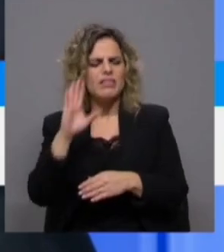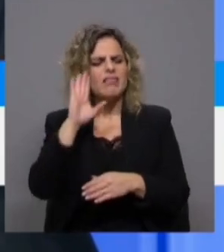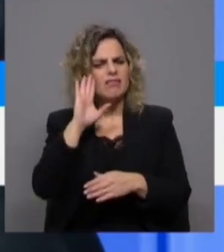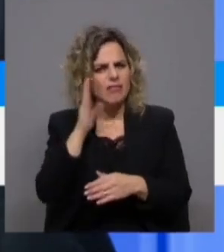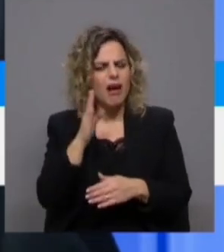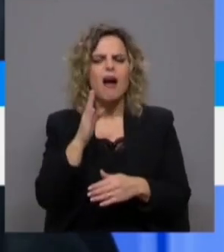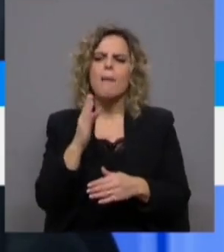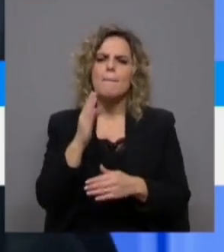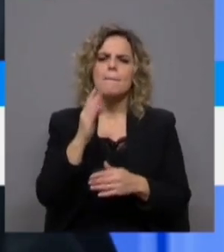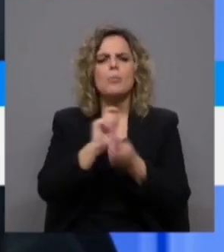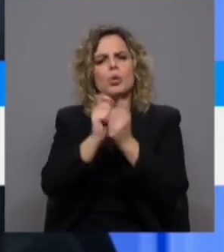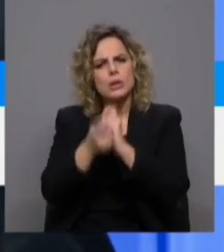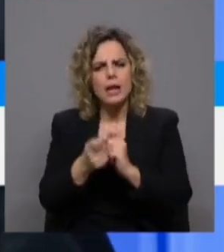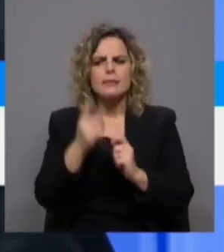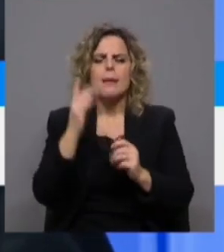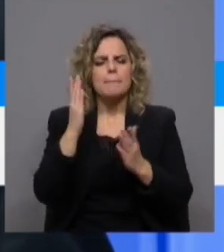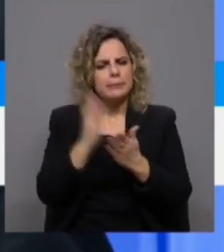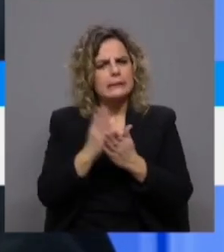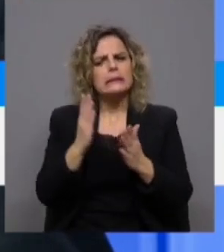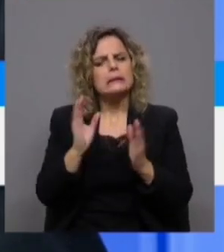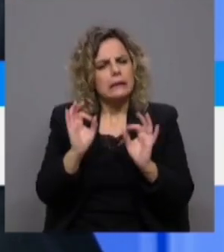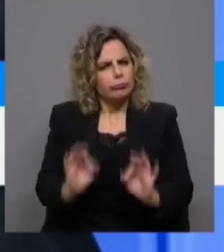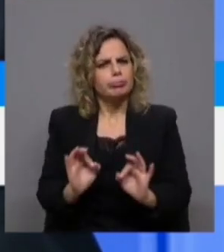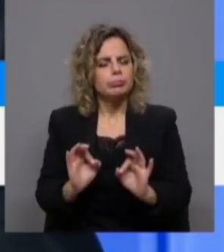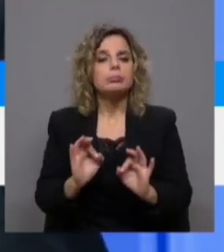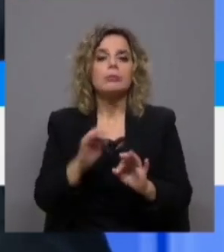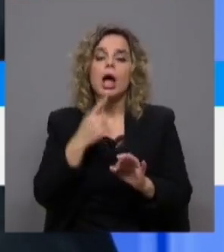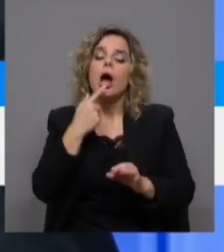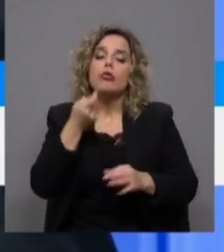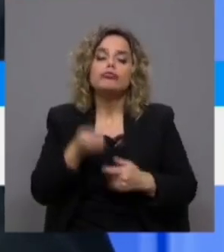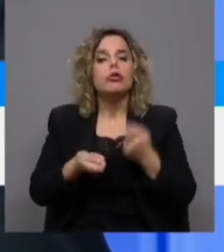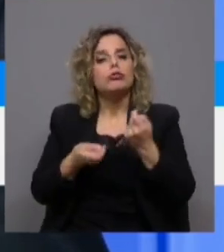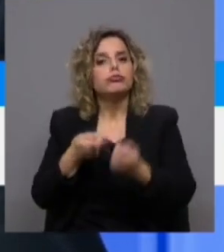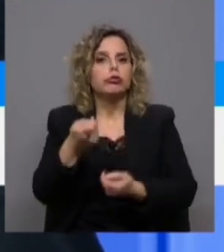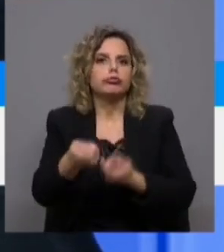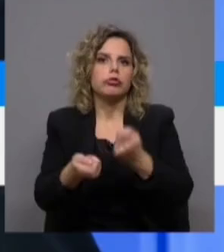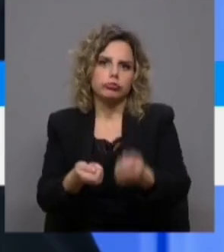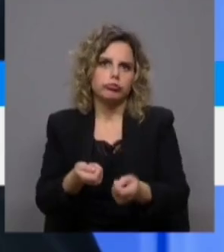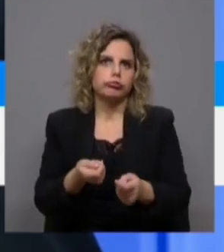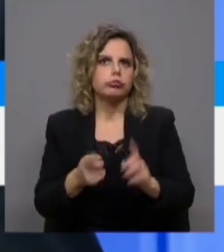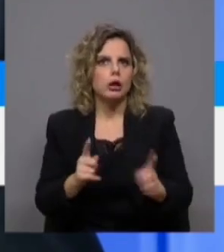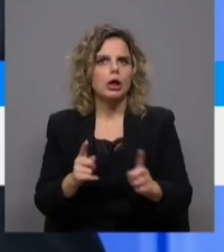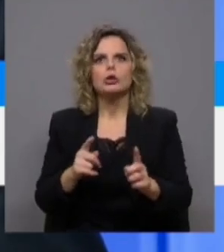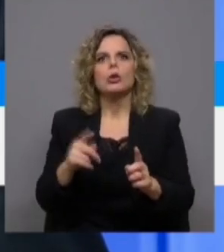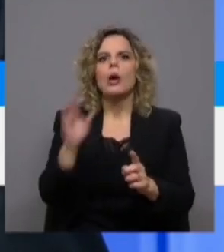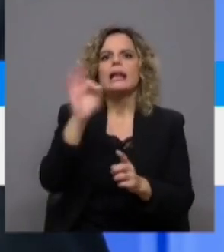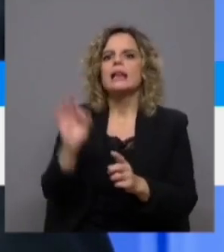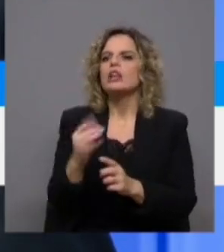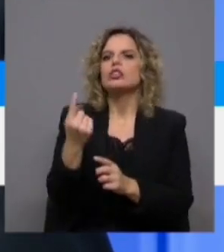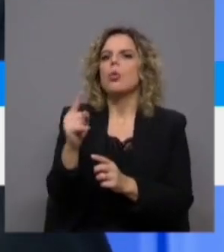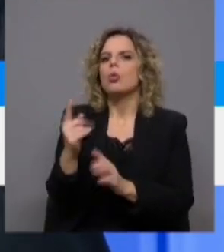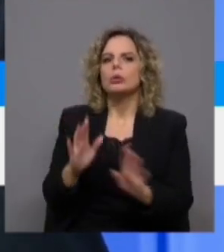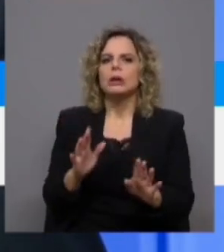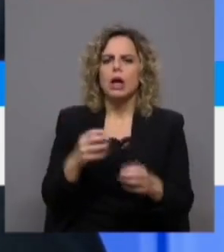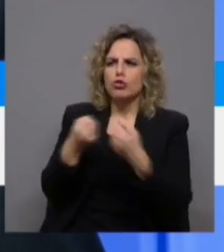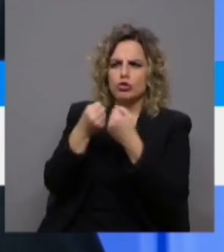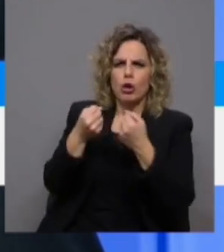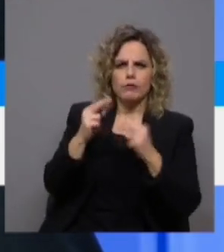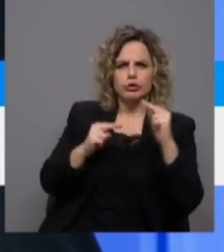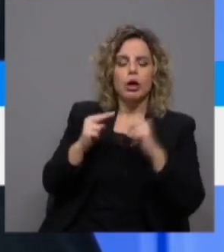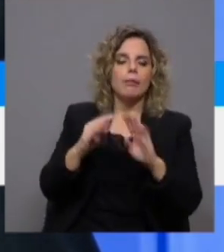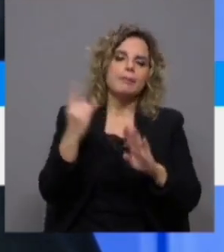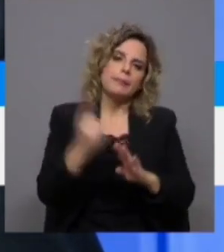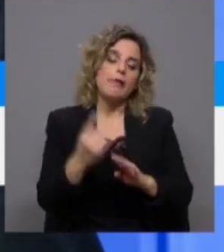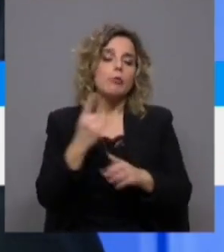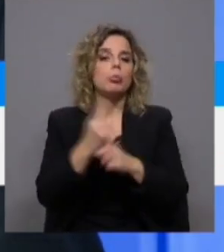profunda e deve ser profunda estamos a falar de evoluções graduais não é passar por um sistema de terem uma ideia é um show buscar um